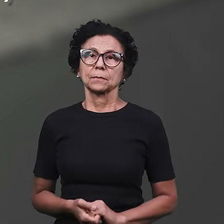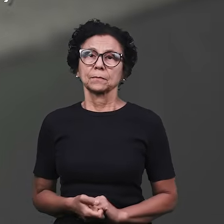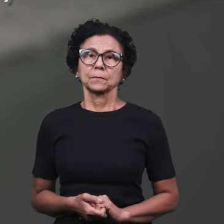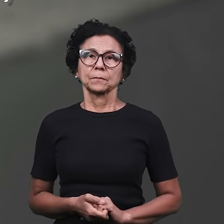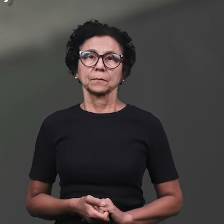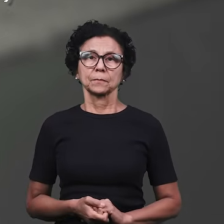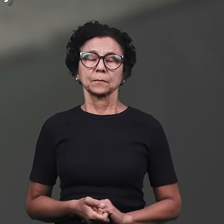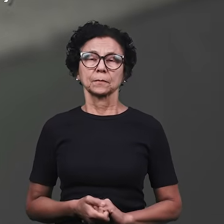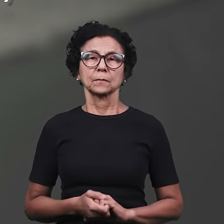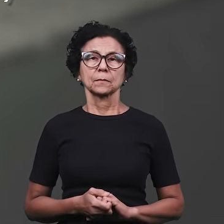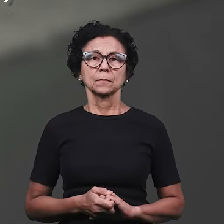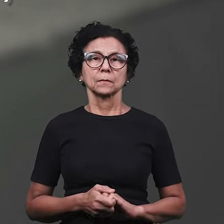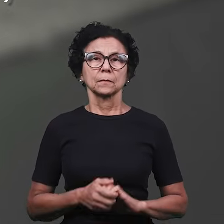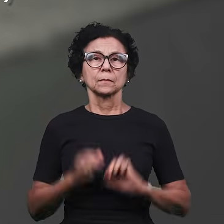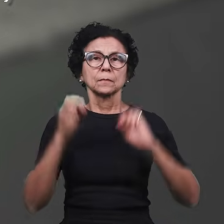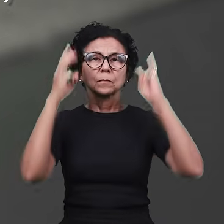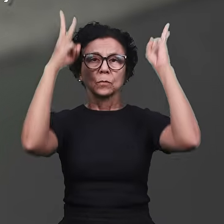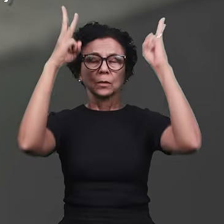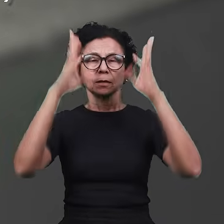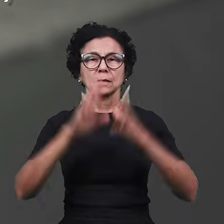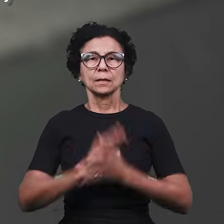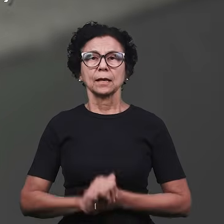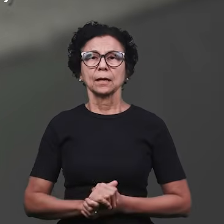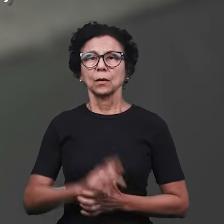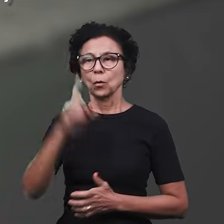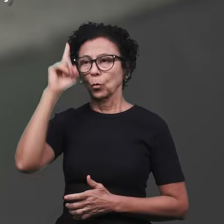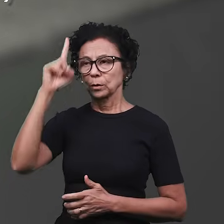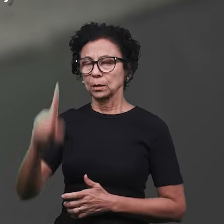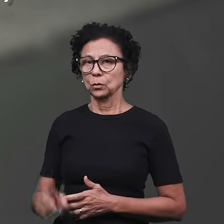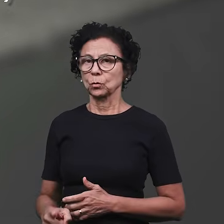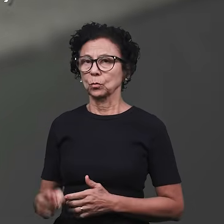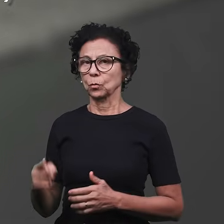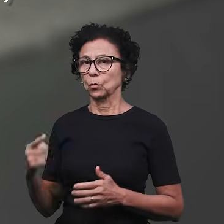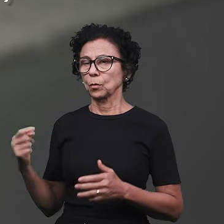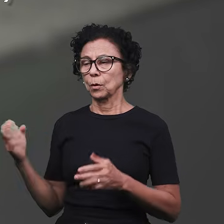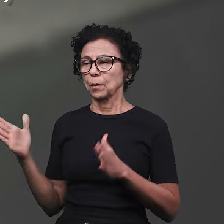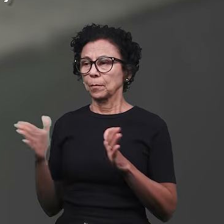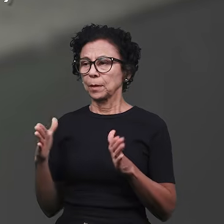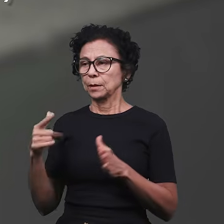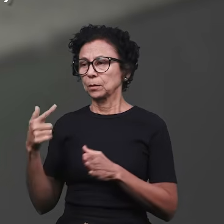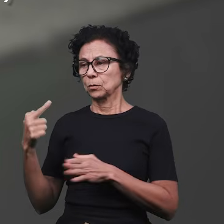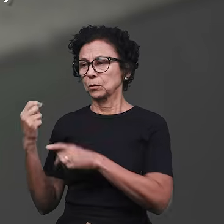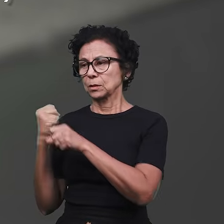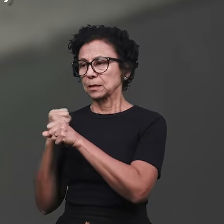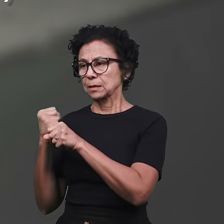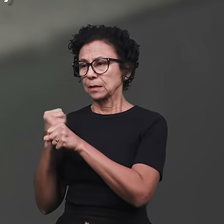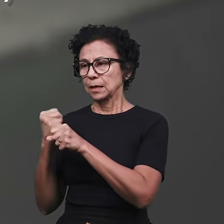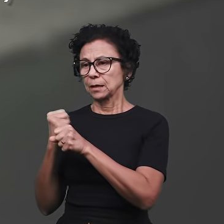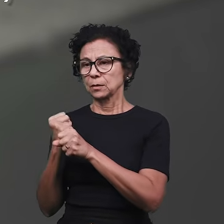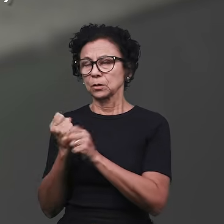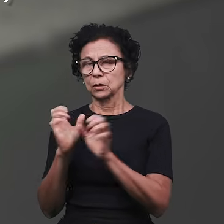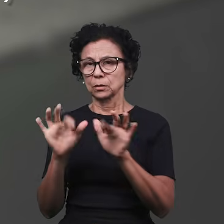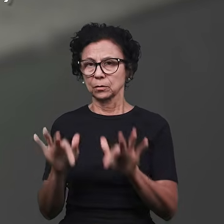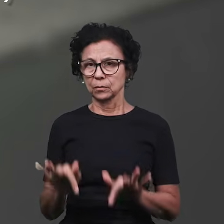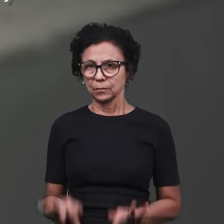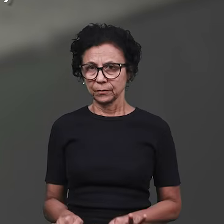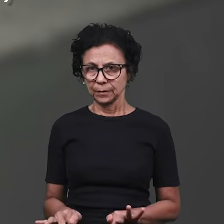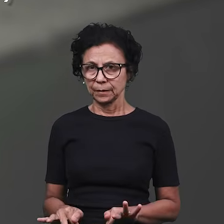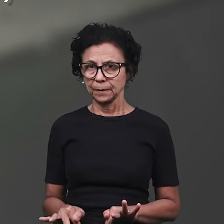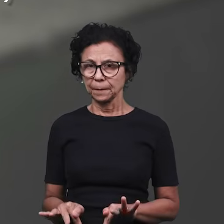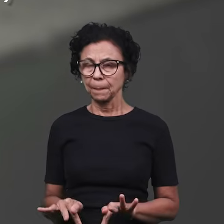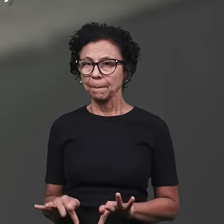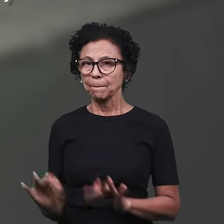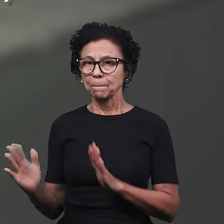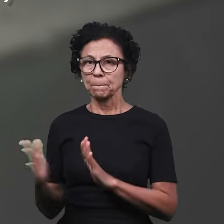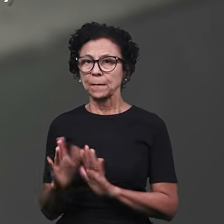ordem Moisés dizendo, ao fim de cada 7 anos, no tempo determinado do ano da remissão, na festa